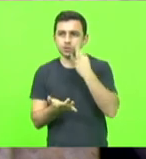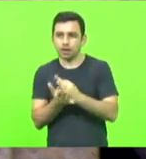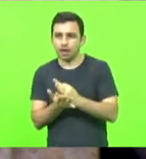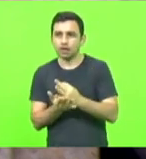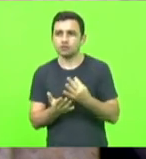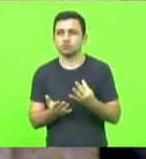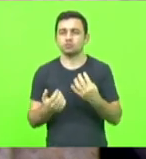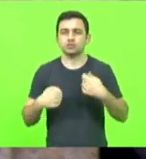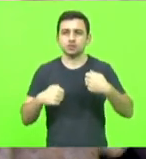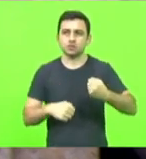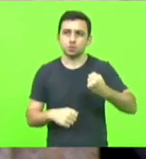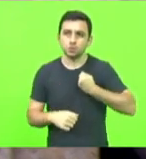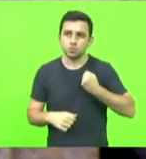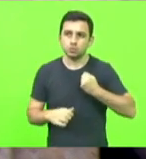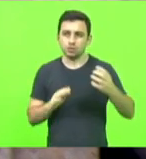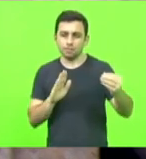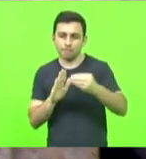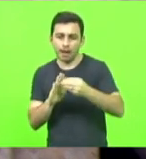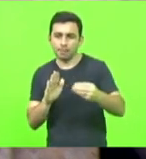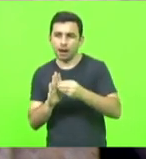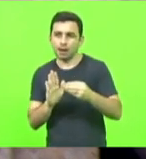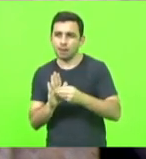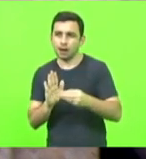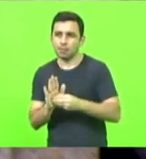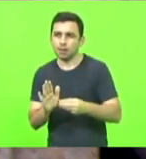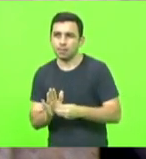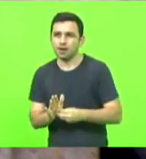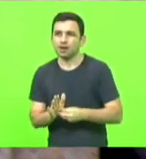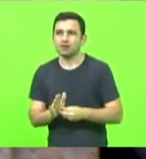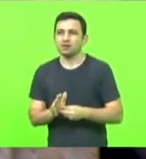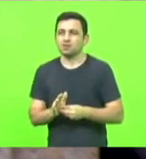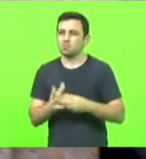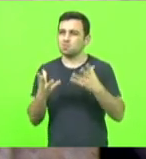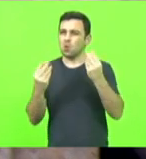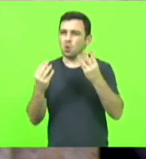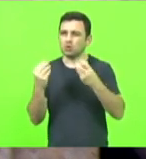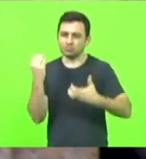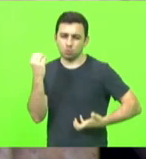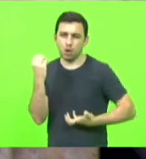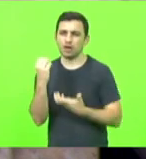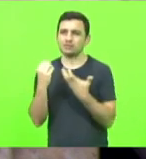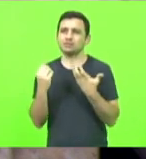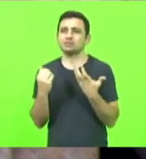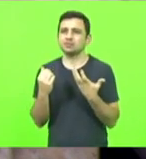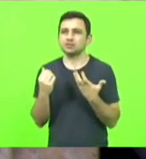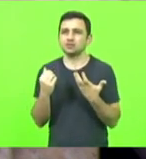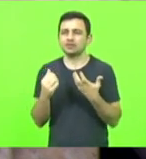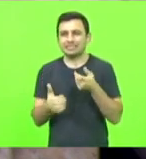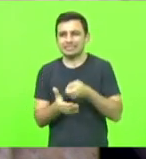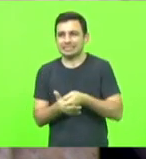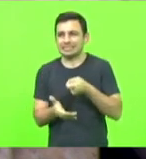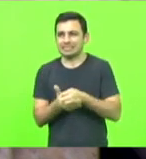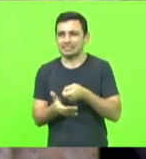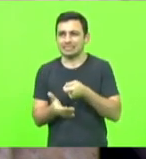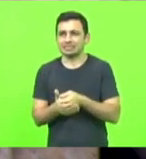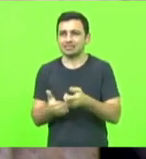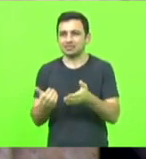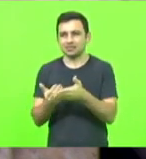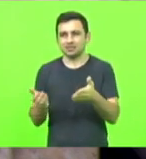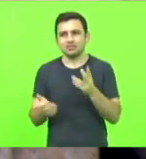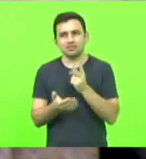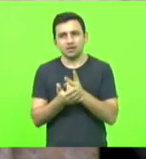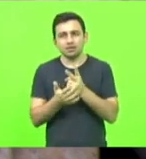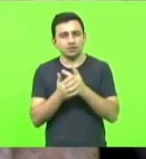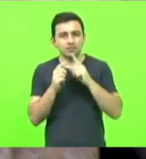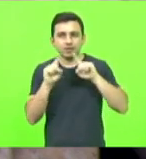enumera isso, e cataloga o gado, e eles passam uma barra com a SIDASC, que está ali oprimindo esses camaradas, eles estão constantemente